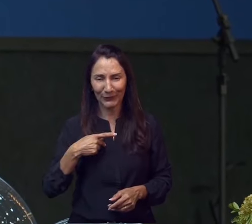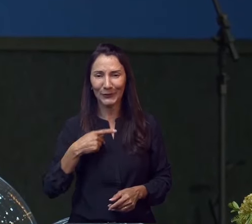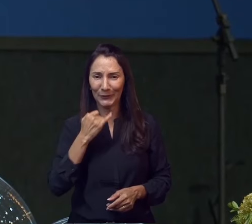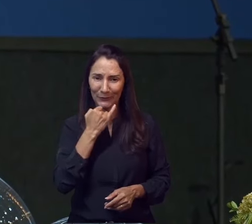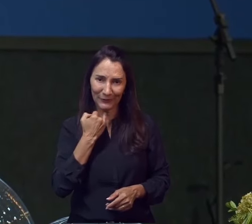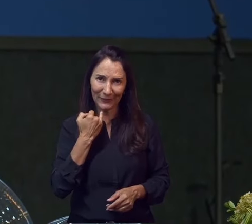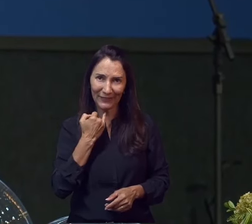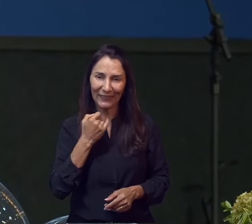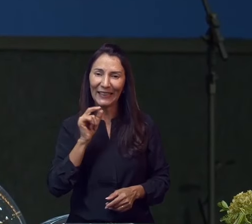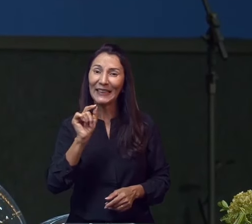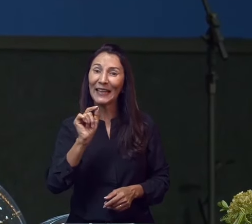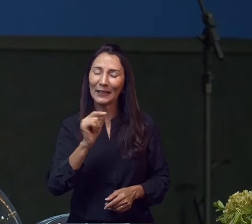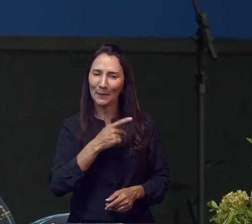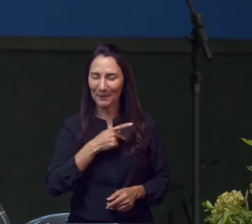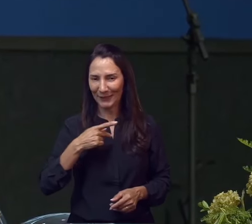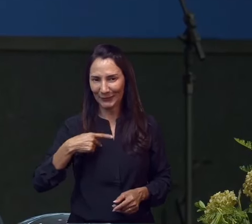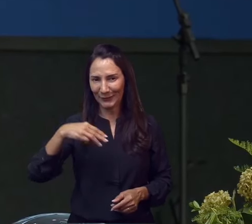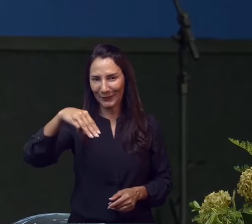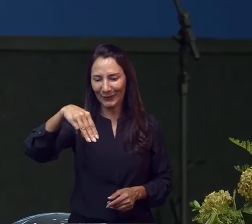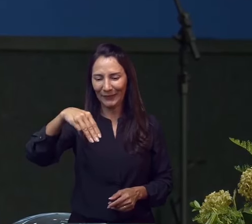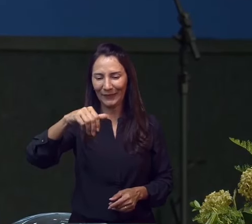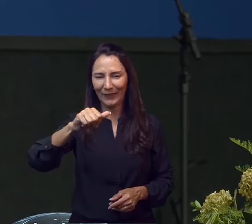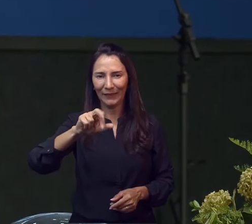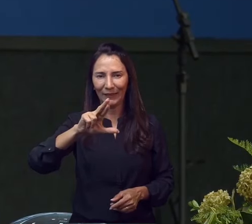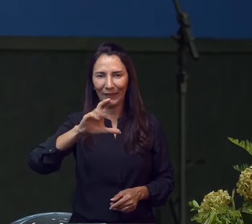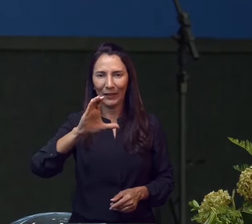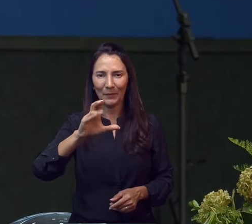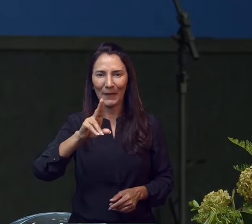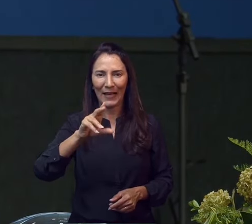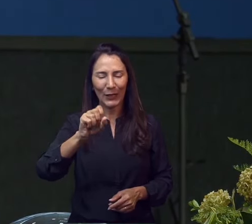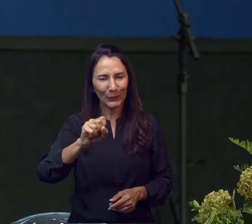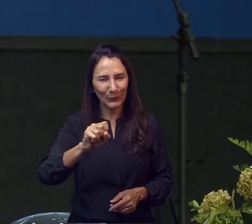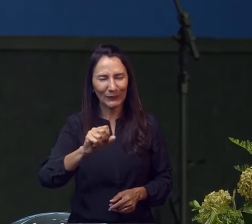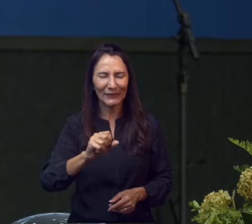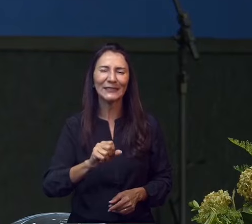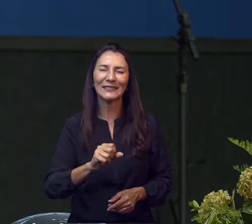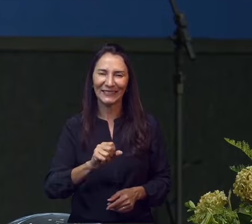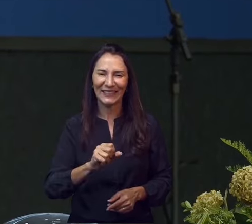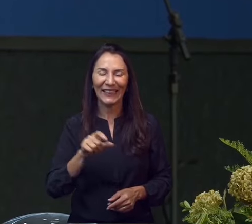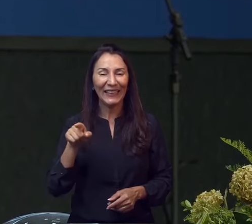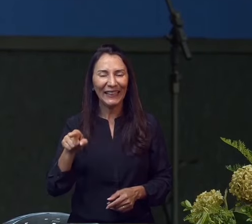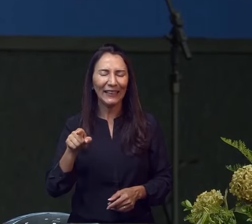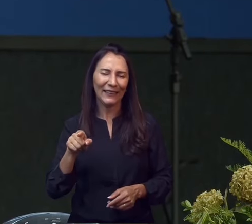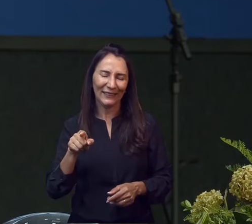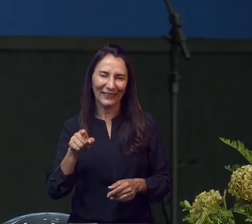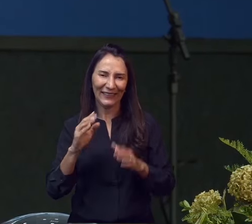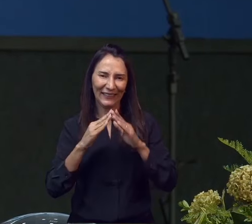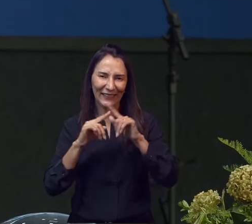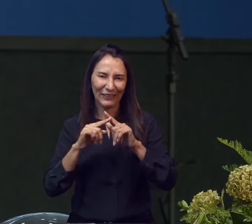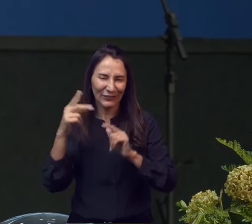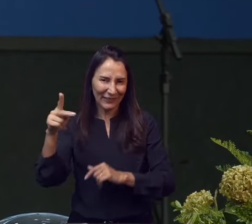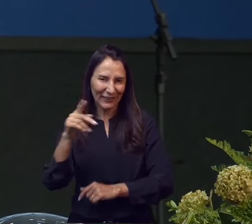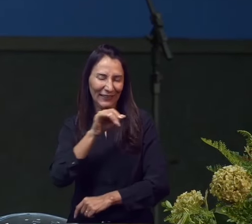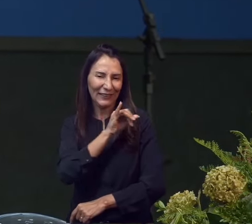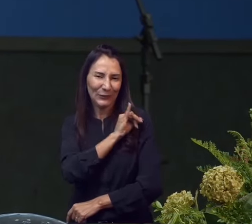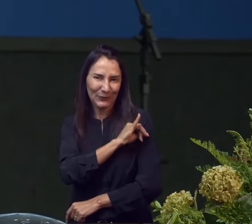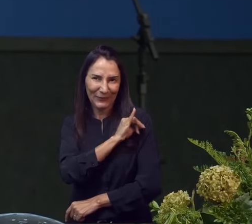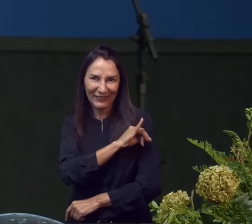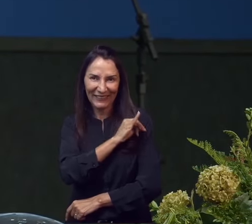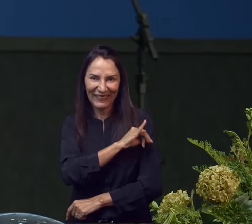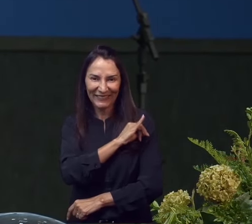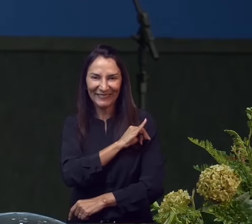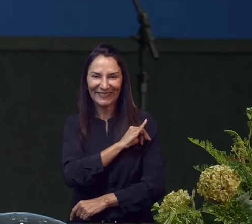refiro ao Pastor Marcos Gregório Marcos Gregório que vem lá de Nova Iguaçu Aleluia